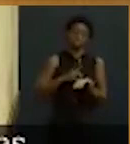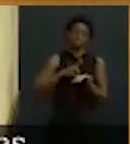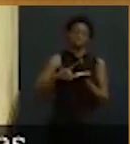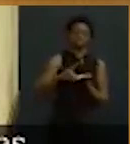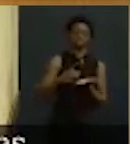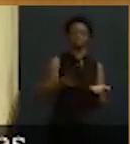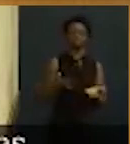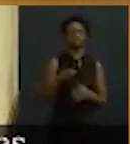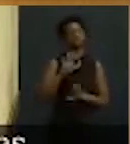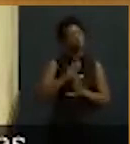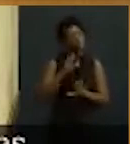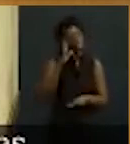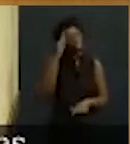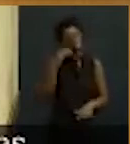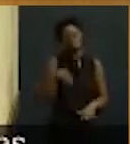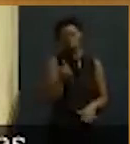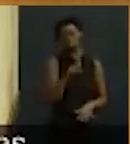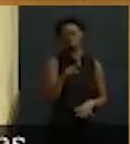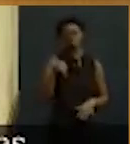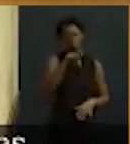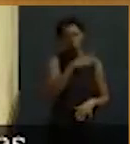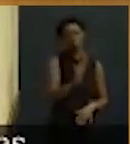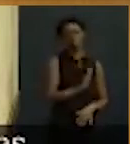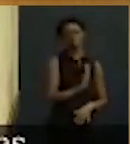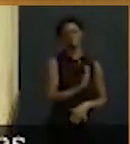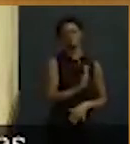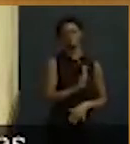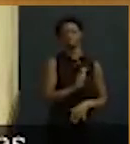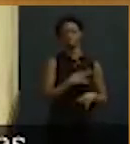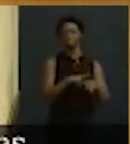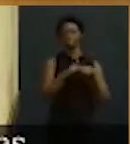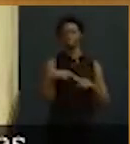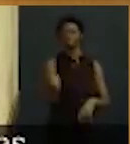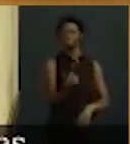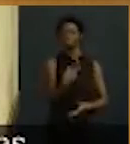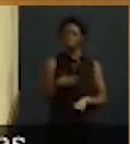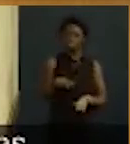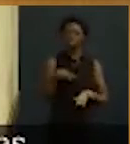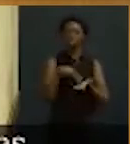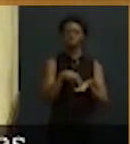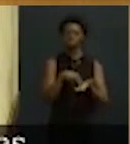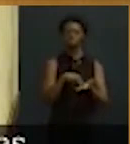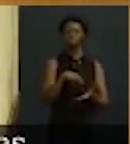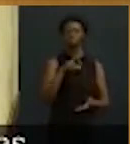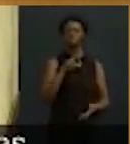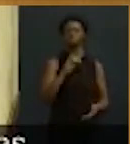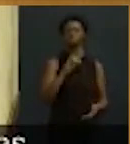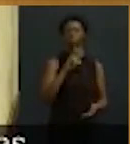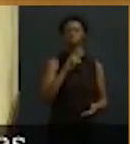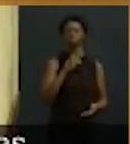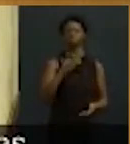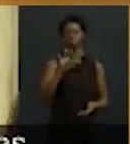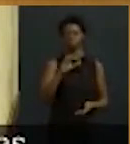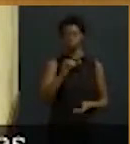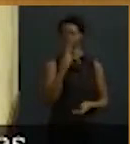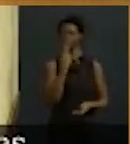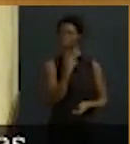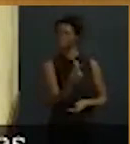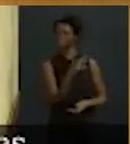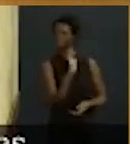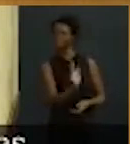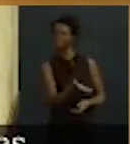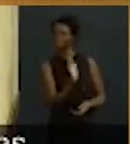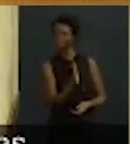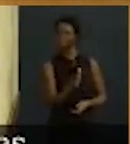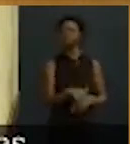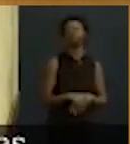Não desanimem, valorosos colegas, pois lembro do Dr. Rodolfo Segler dizer, em uma aula sobre o Tribunal